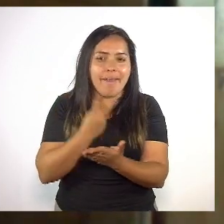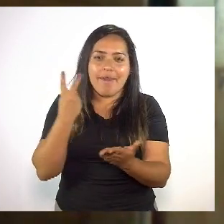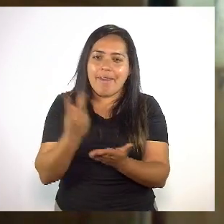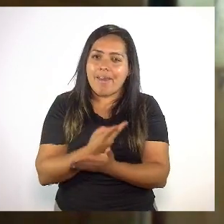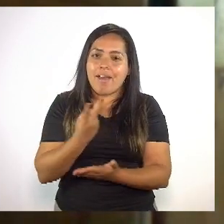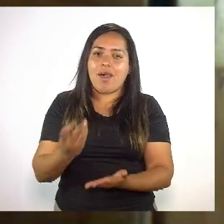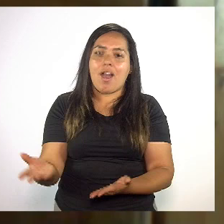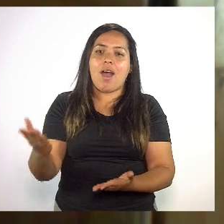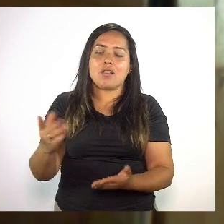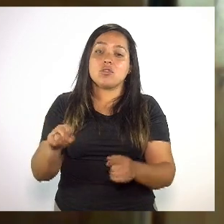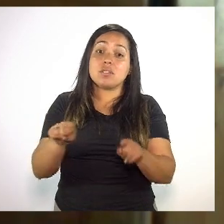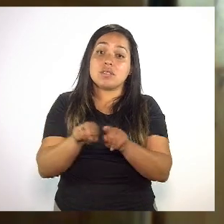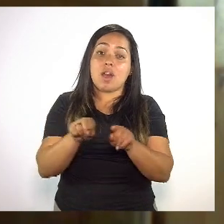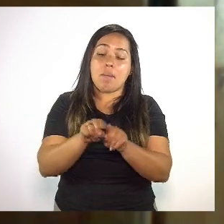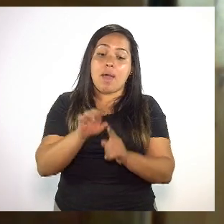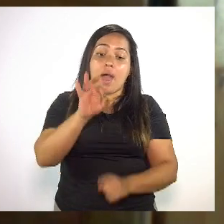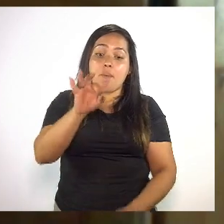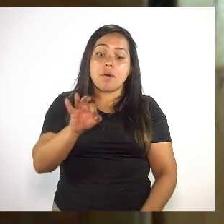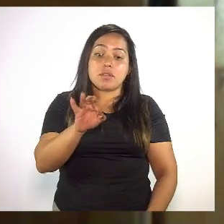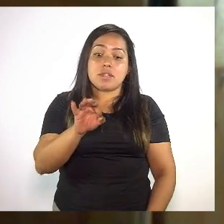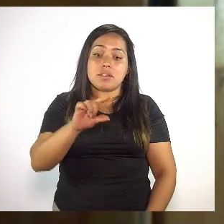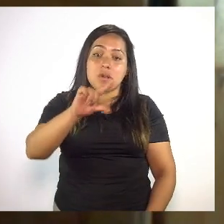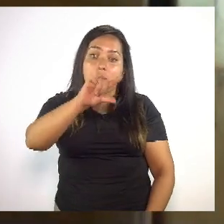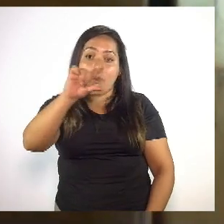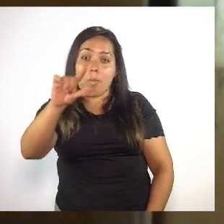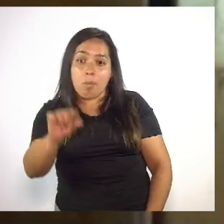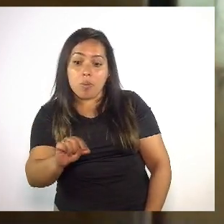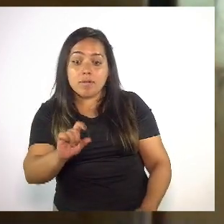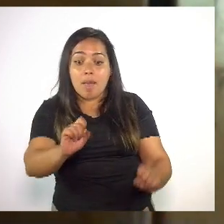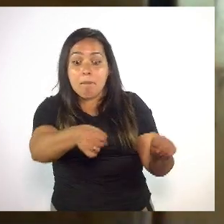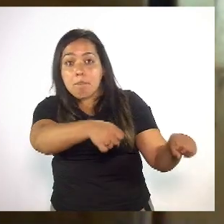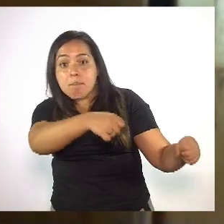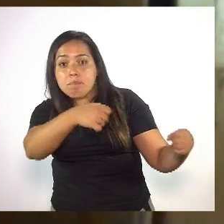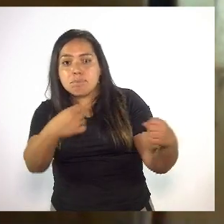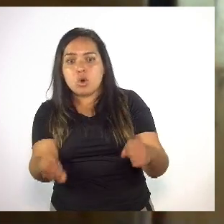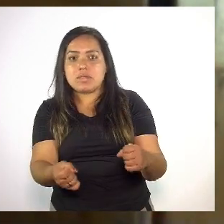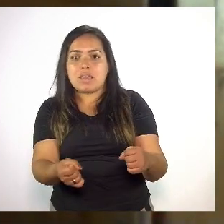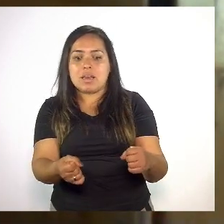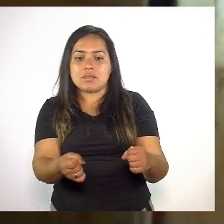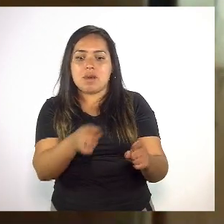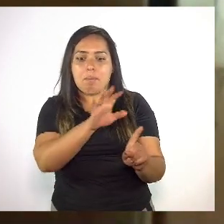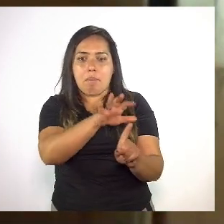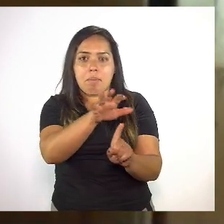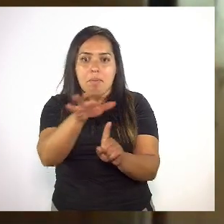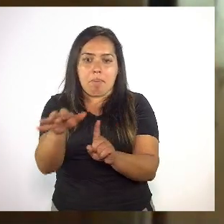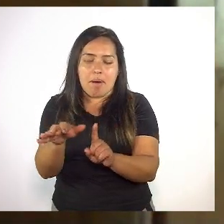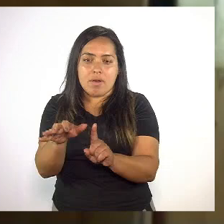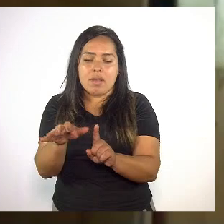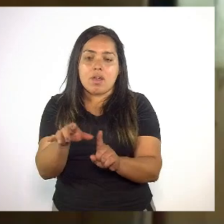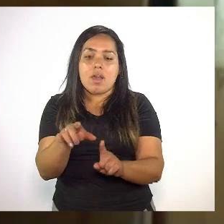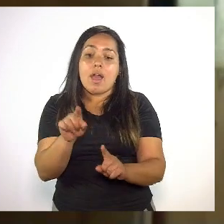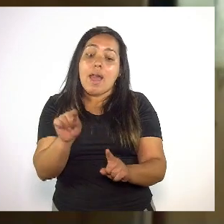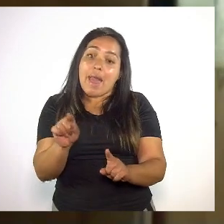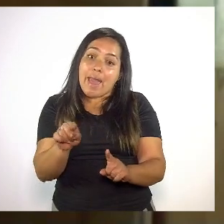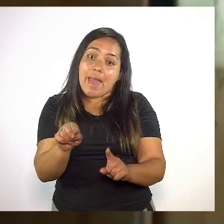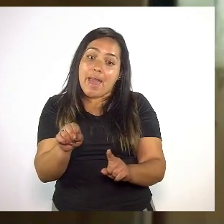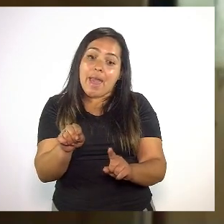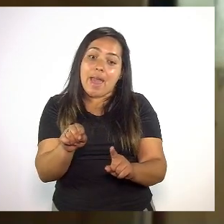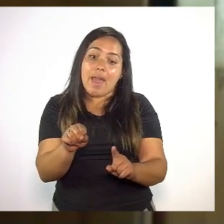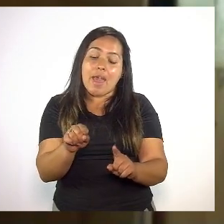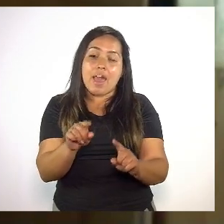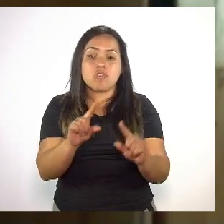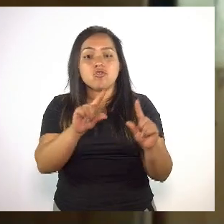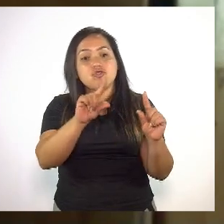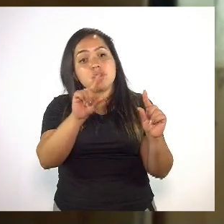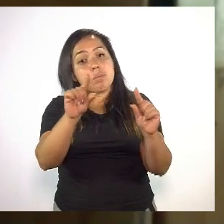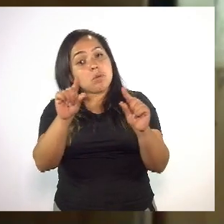a redução da potência das irregularidades. Olha, redução da potência não anula